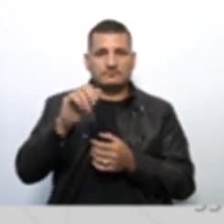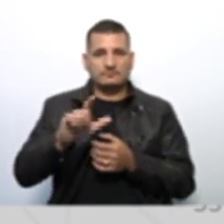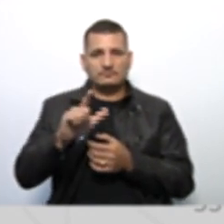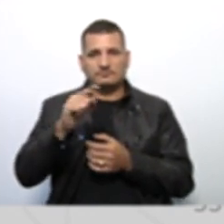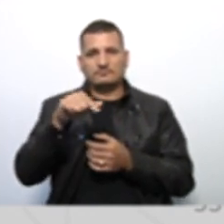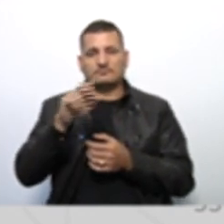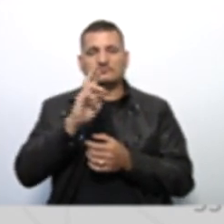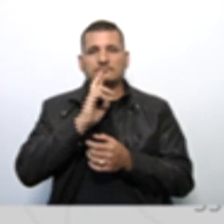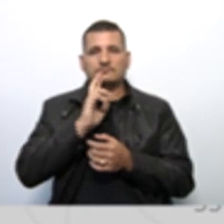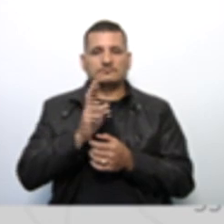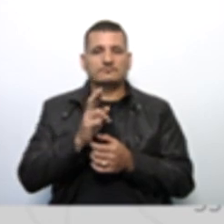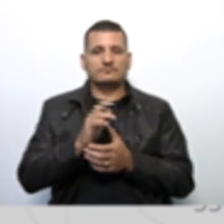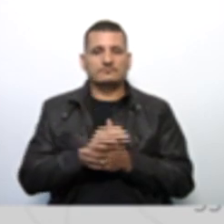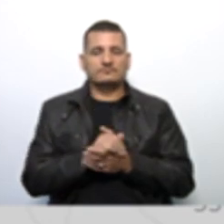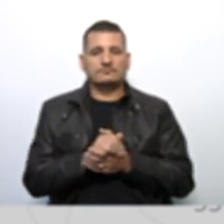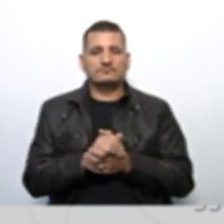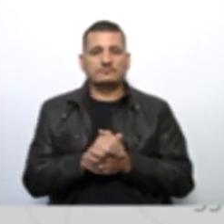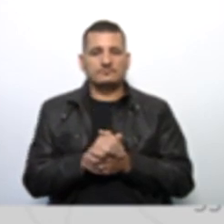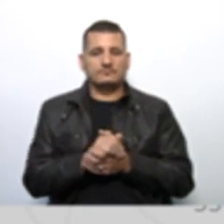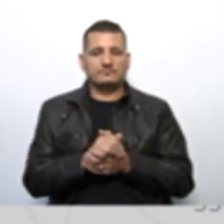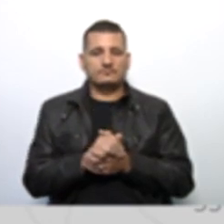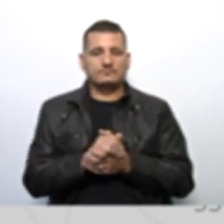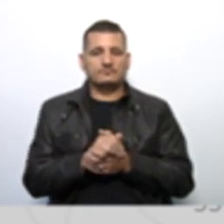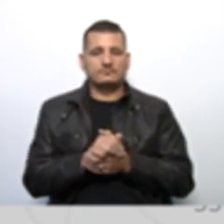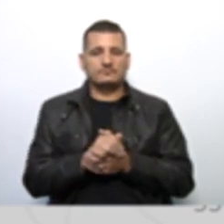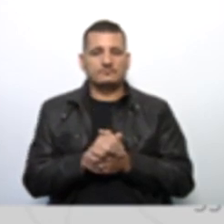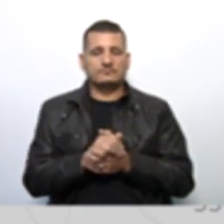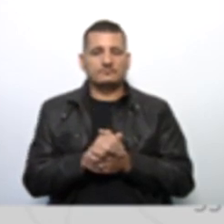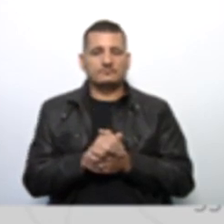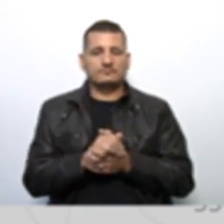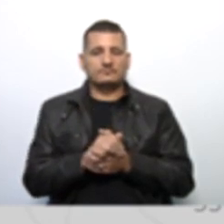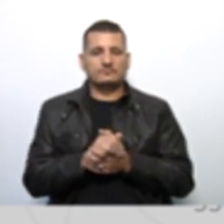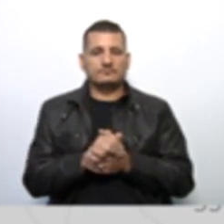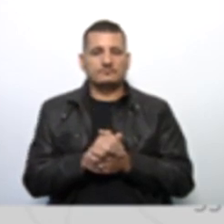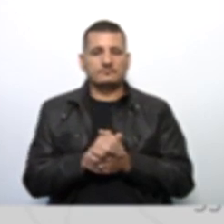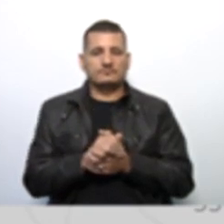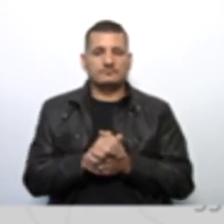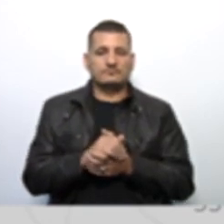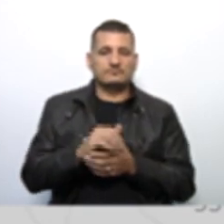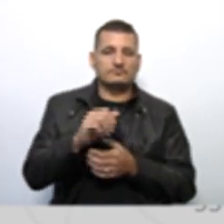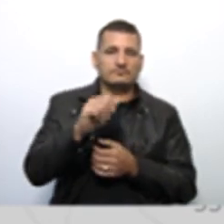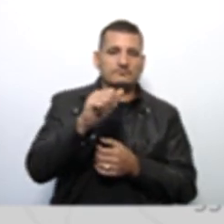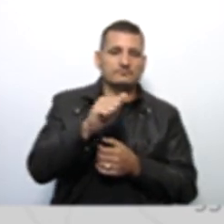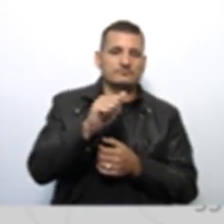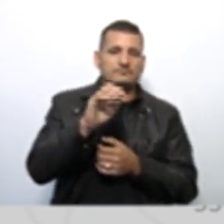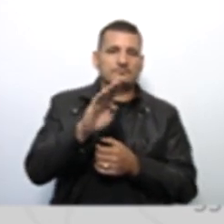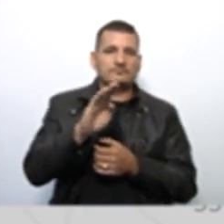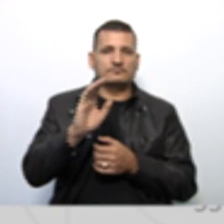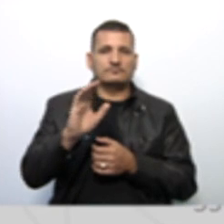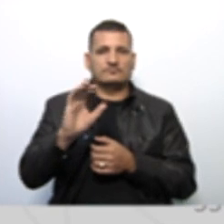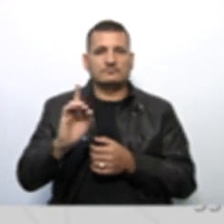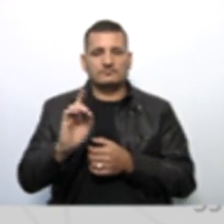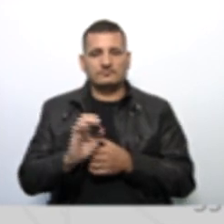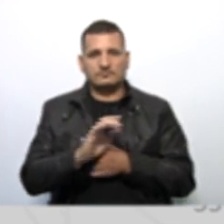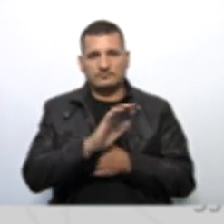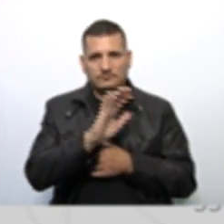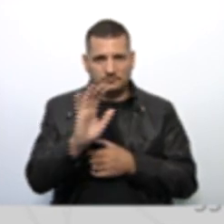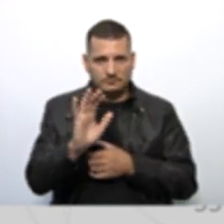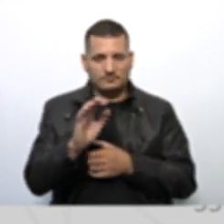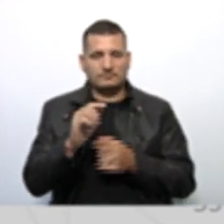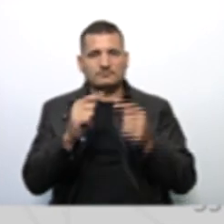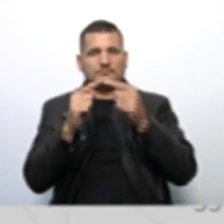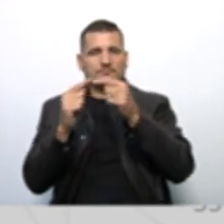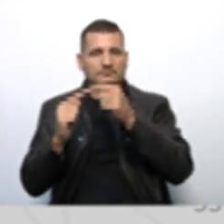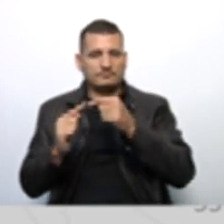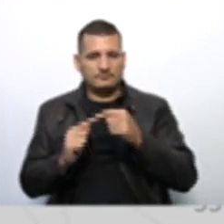anel. Vamos para o pensamento de anel. Então vamos lá, letra A, B, C, D. Então cada uma estação está ligada à